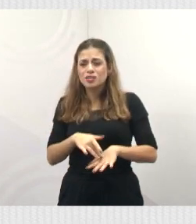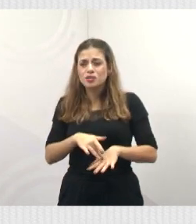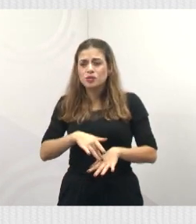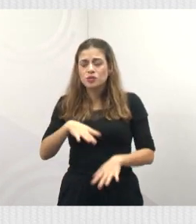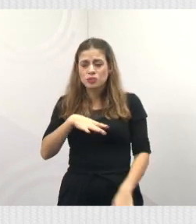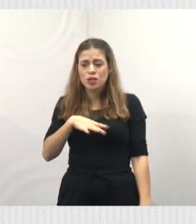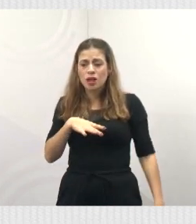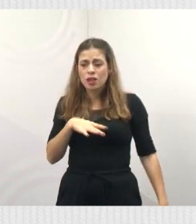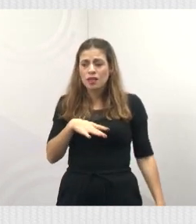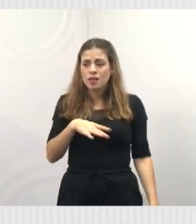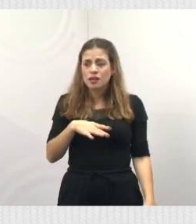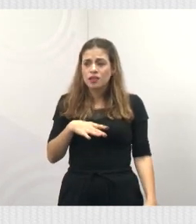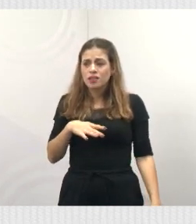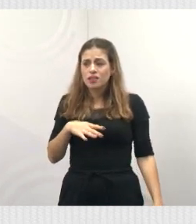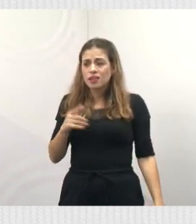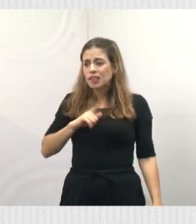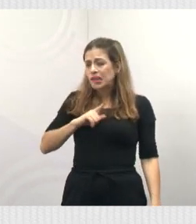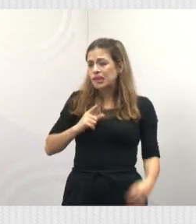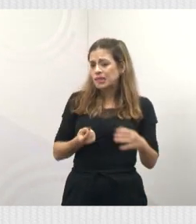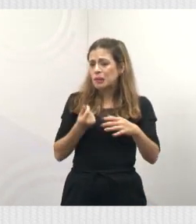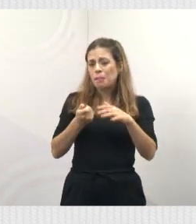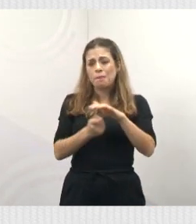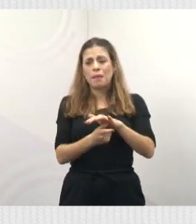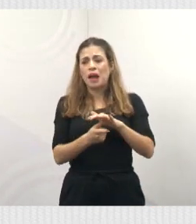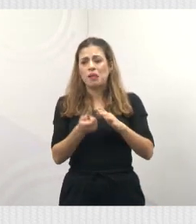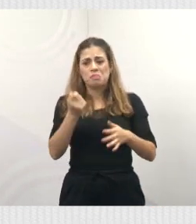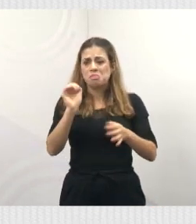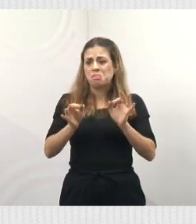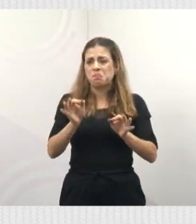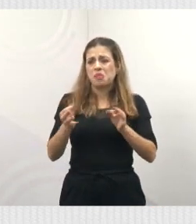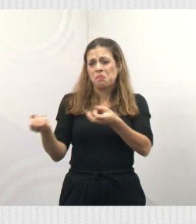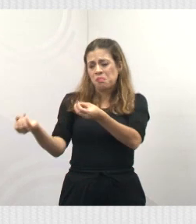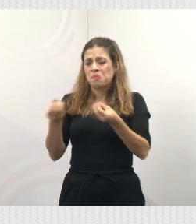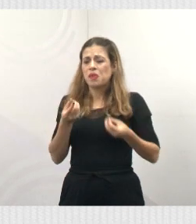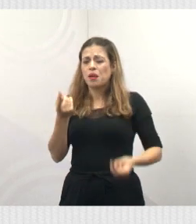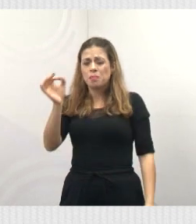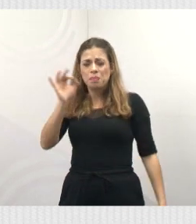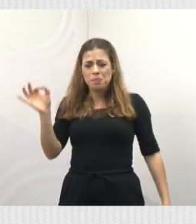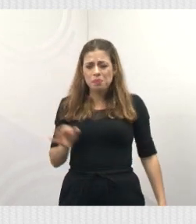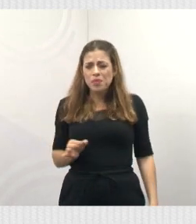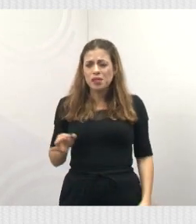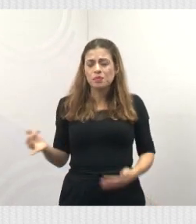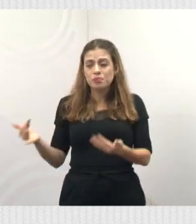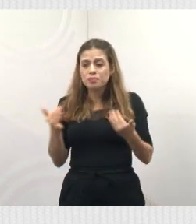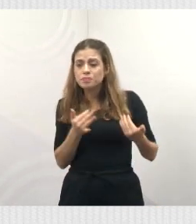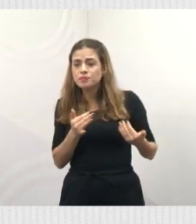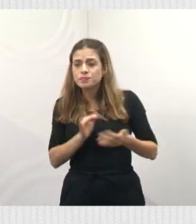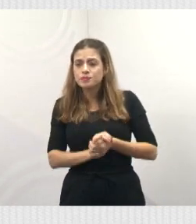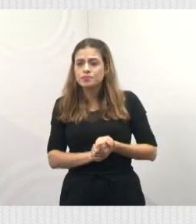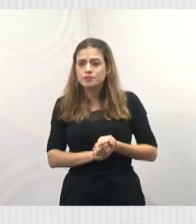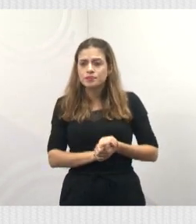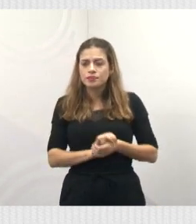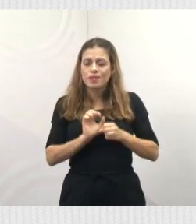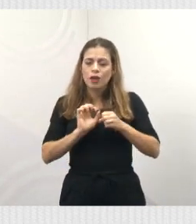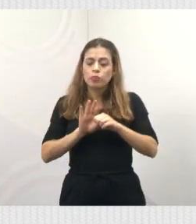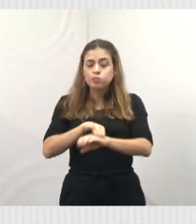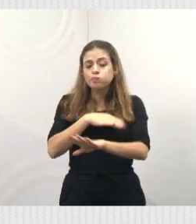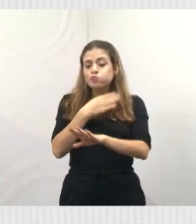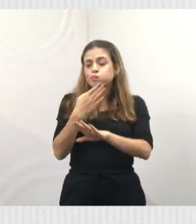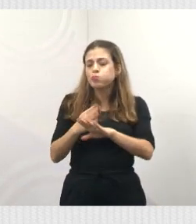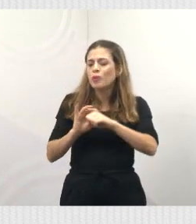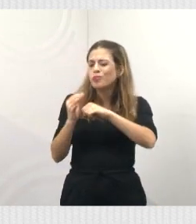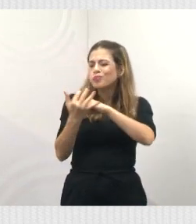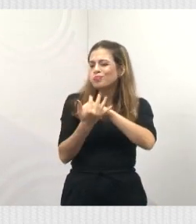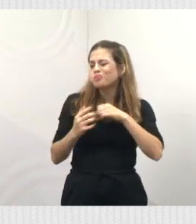crie despesa desnecessária apenas para atender um percentual diante de um cenário de pandemia como